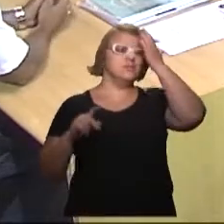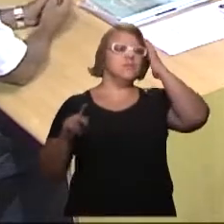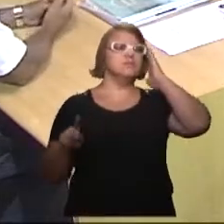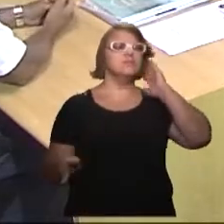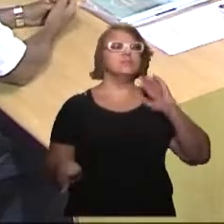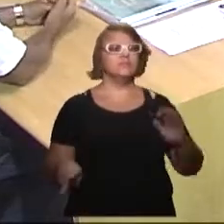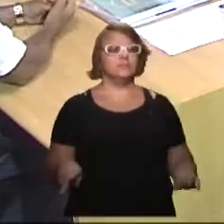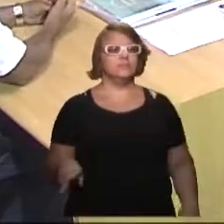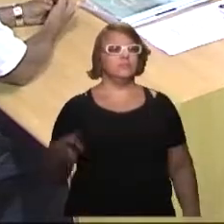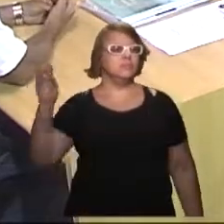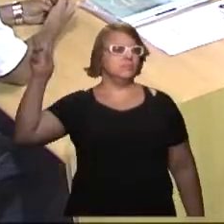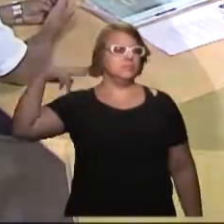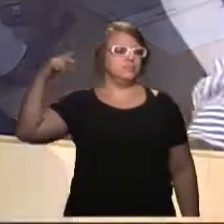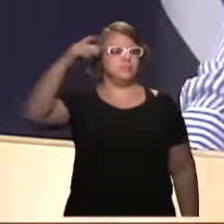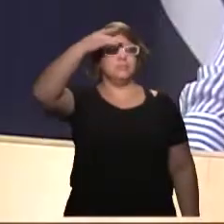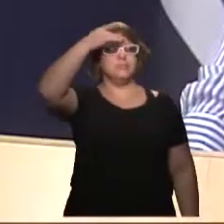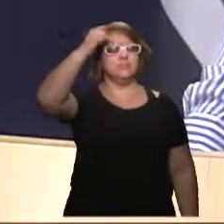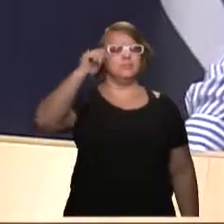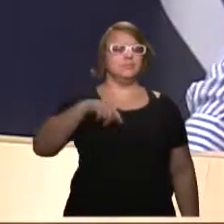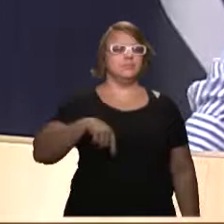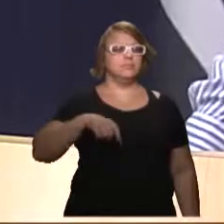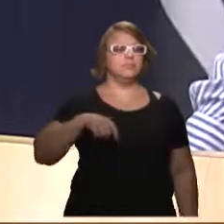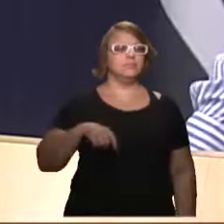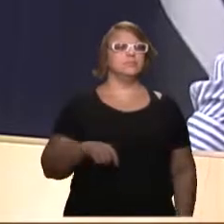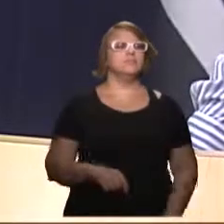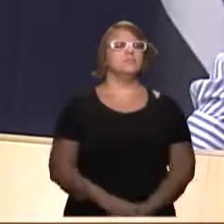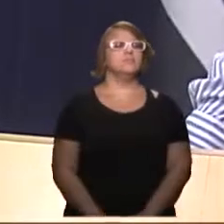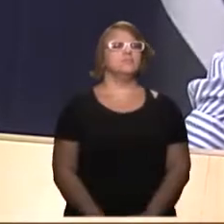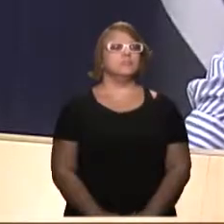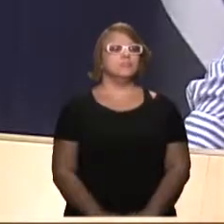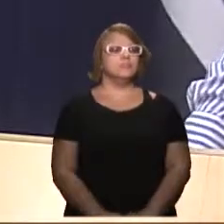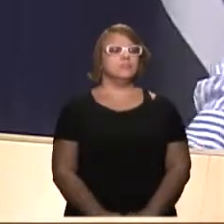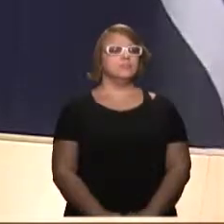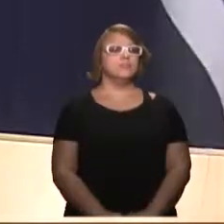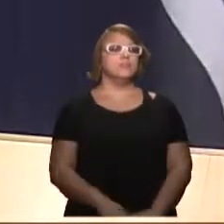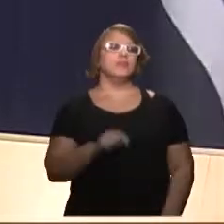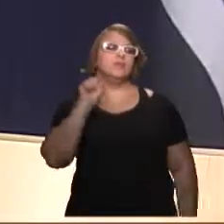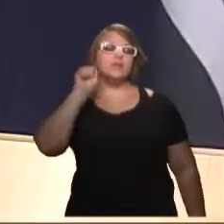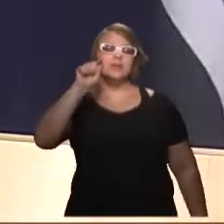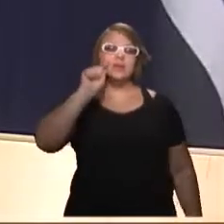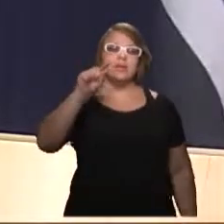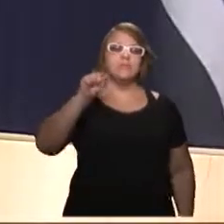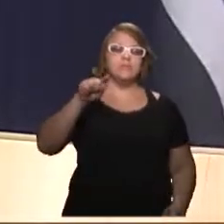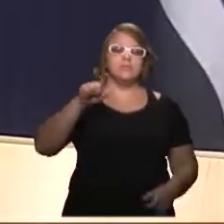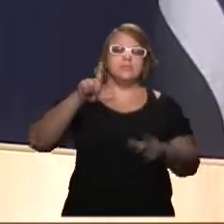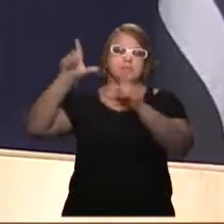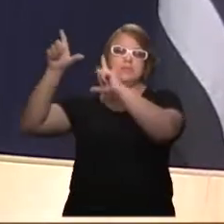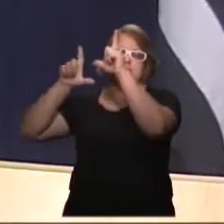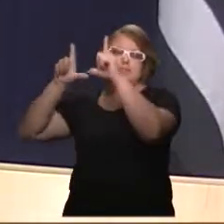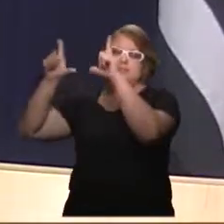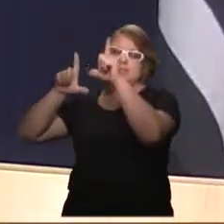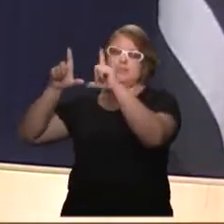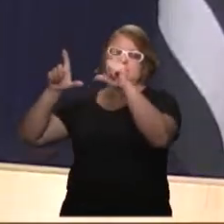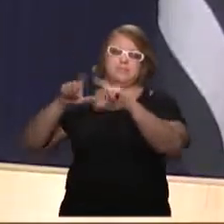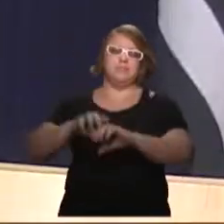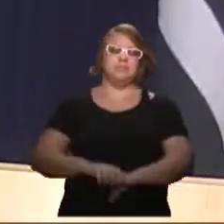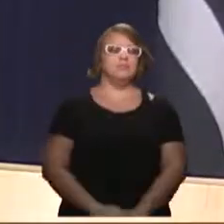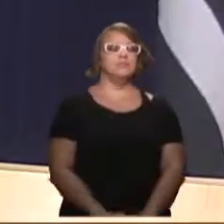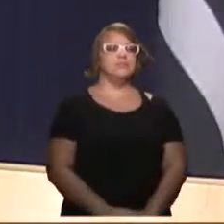Senhor presidente, nobres pares, munícipes aqui presentes nessa sessão, você que nos assiste pela TV Câmara, quero parabenizar, vereador Douglas